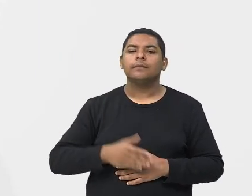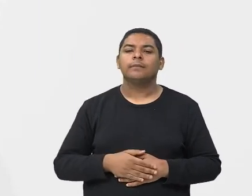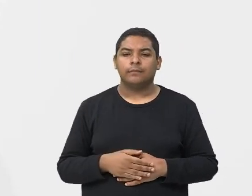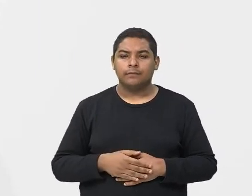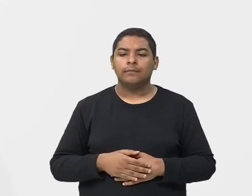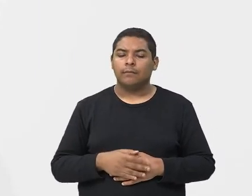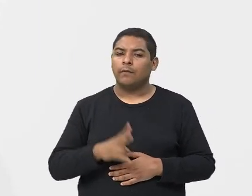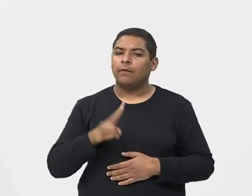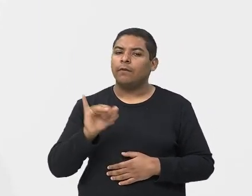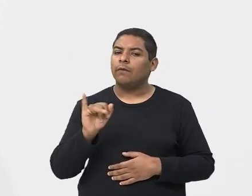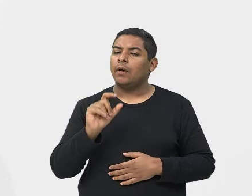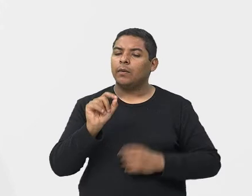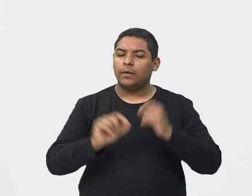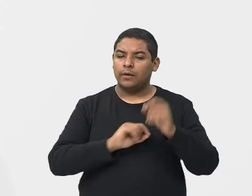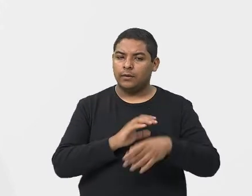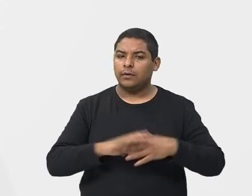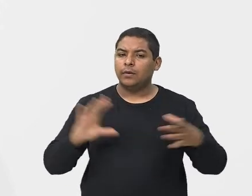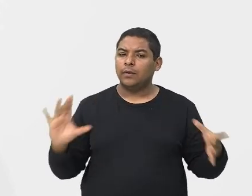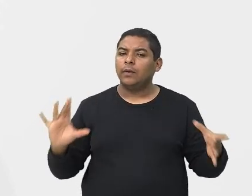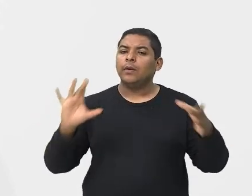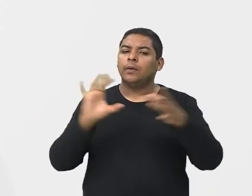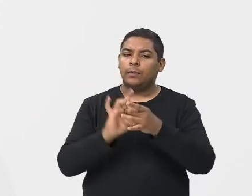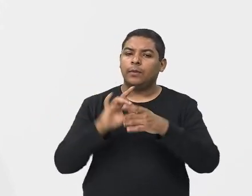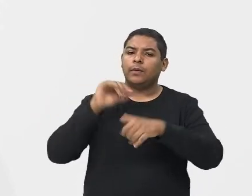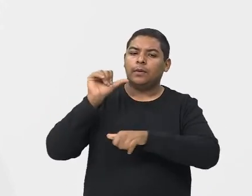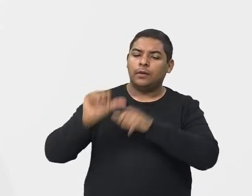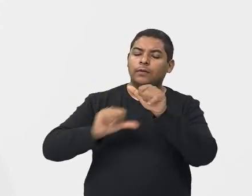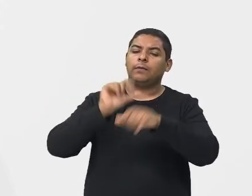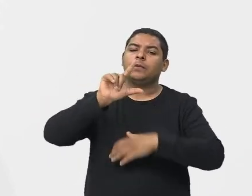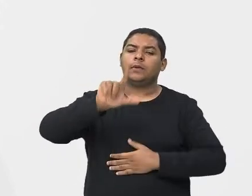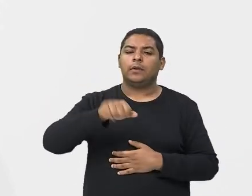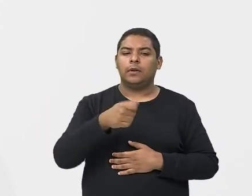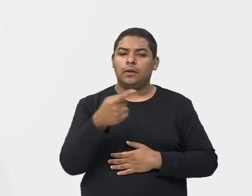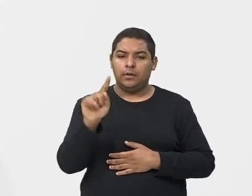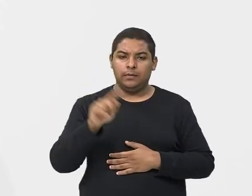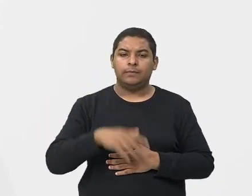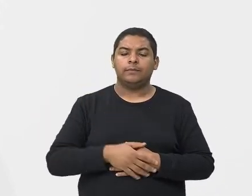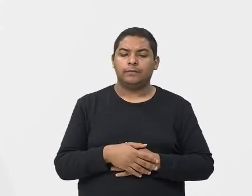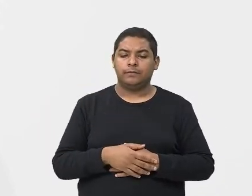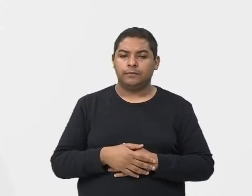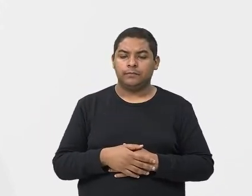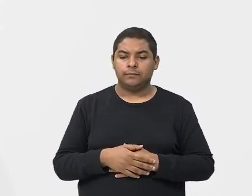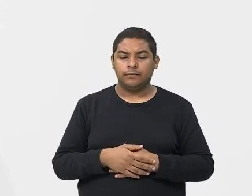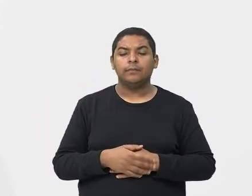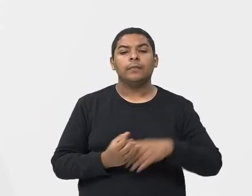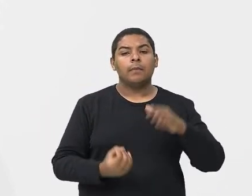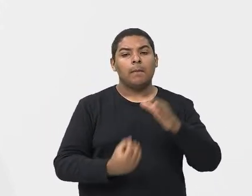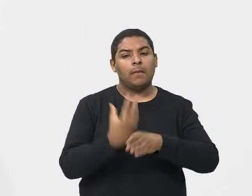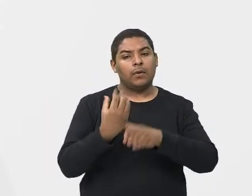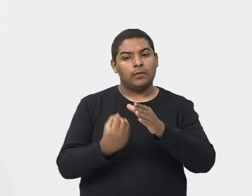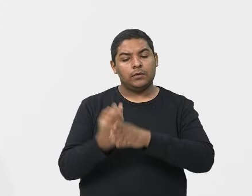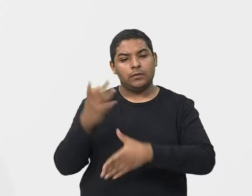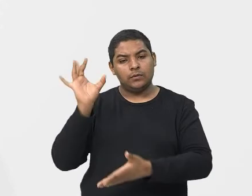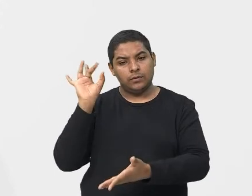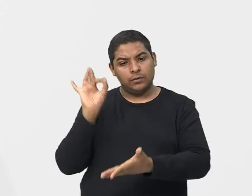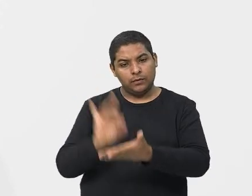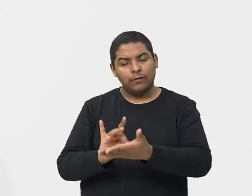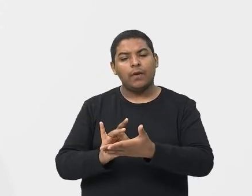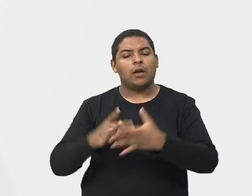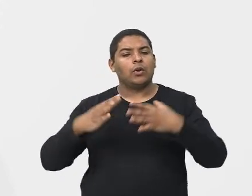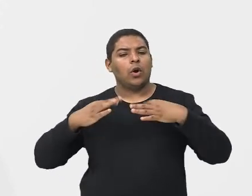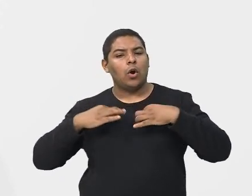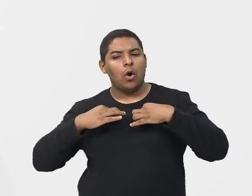muito associada à indústria de transformação de lã, né? Que vai estar ligado aí à produção realmente de